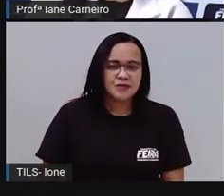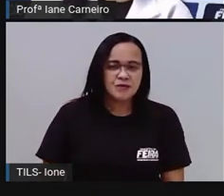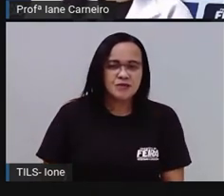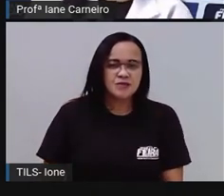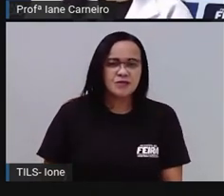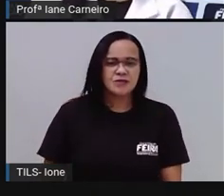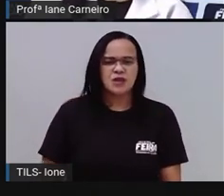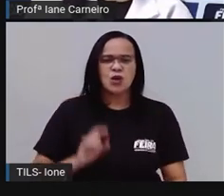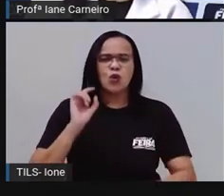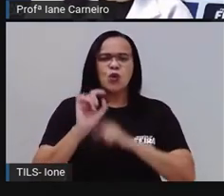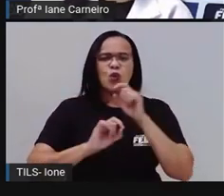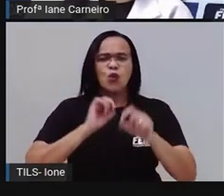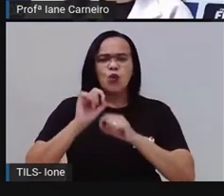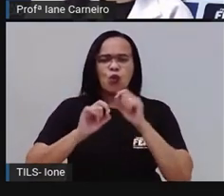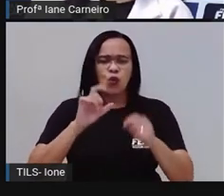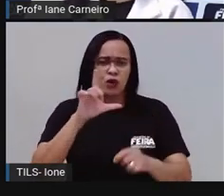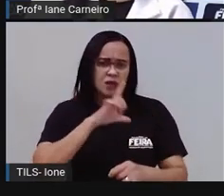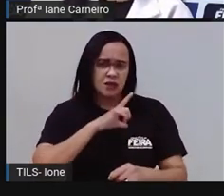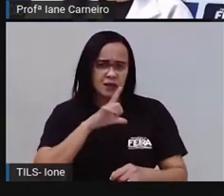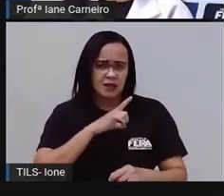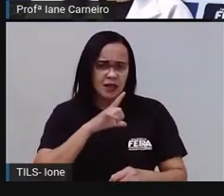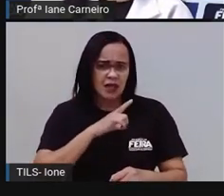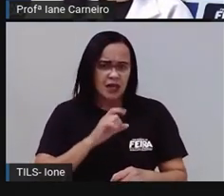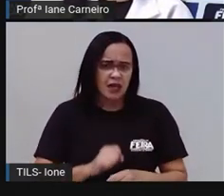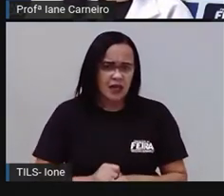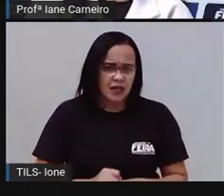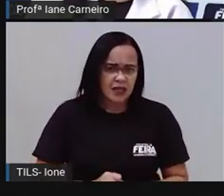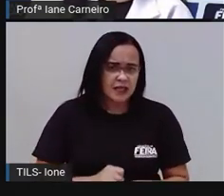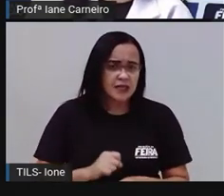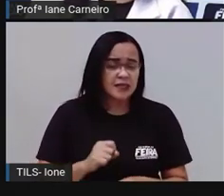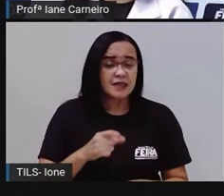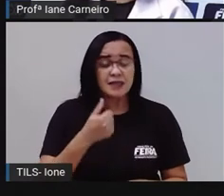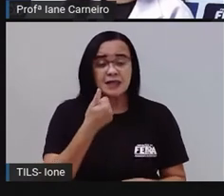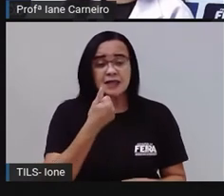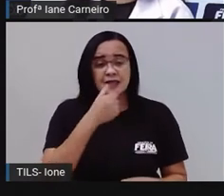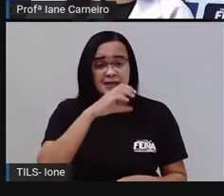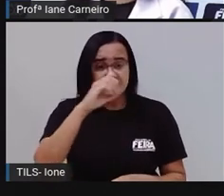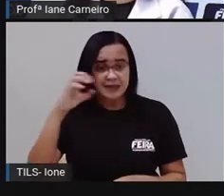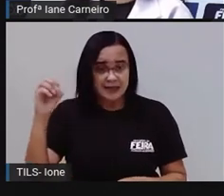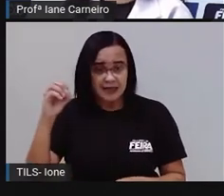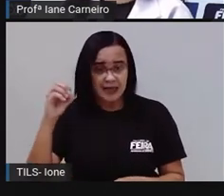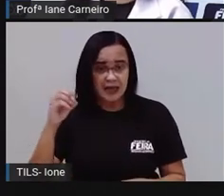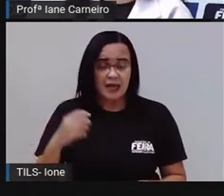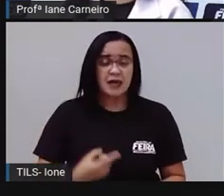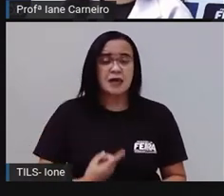O que é que tem sem e em 1001 não tem?